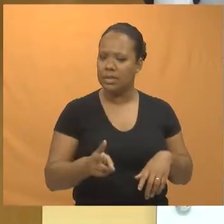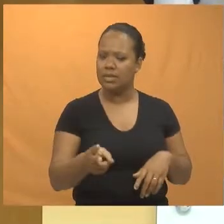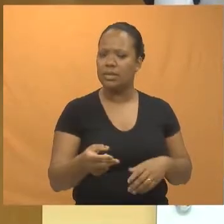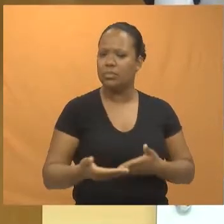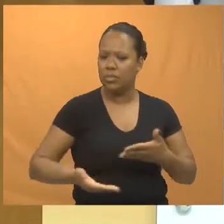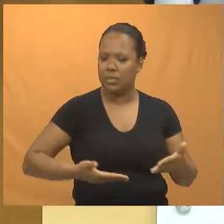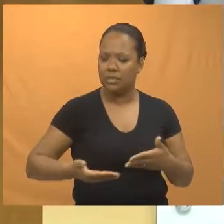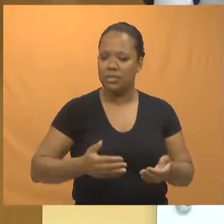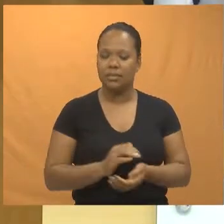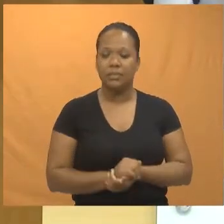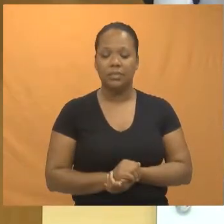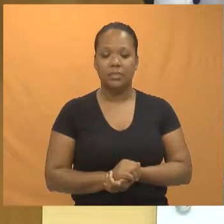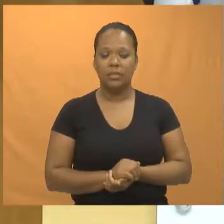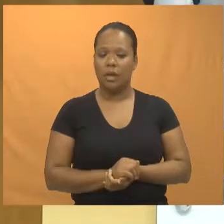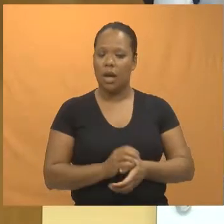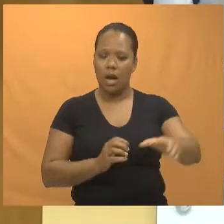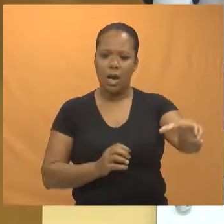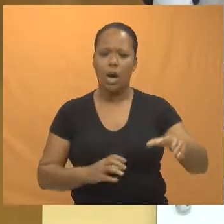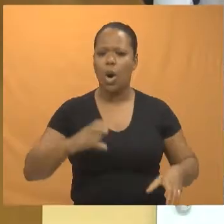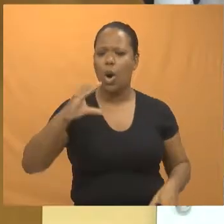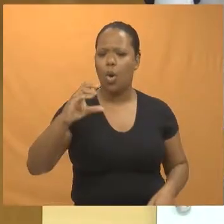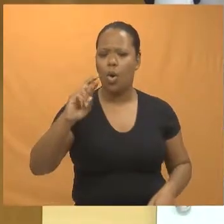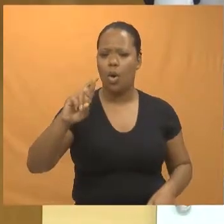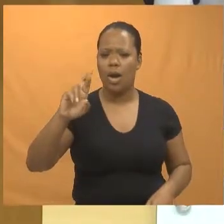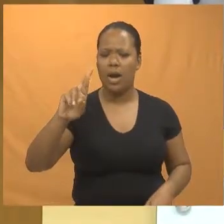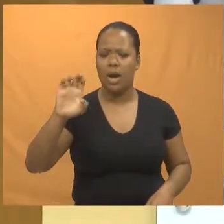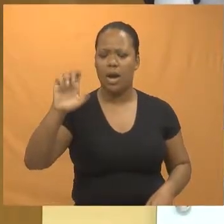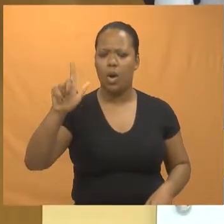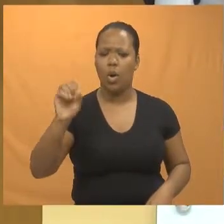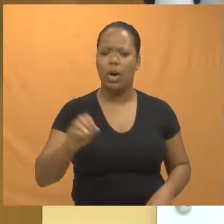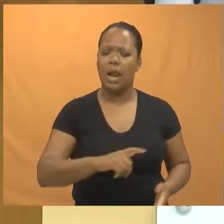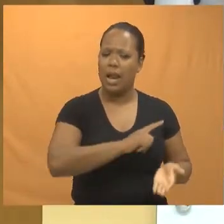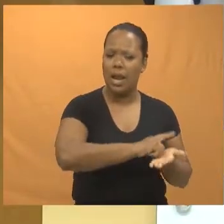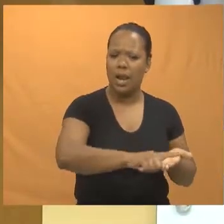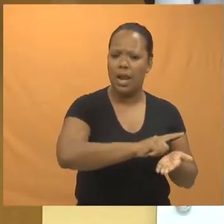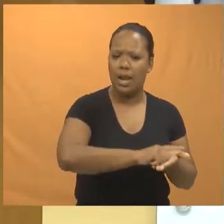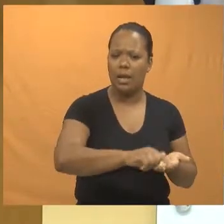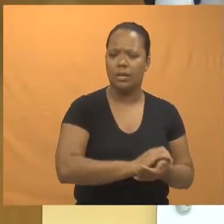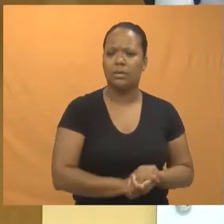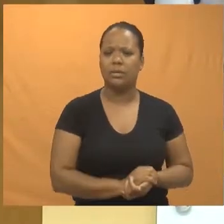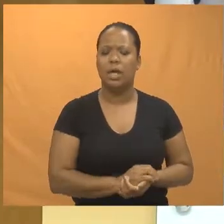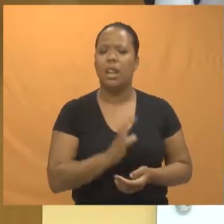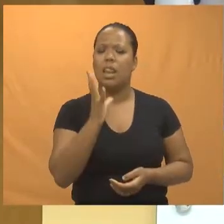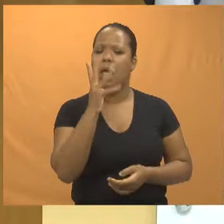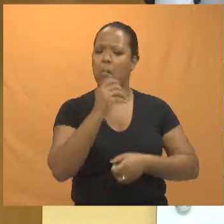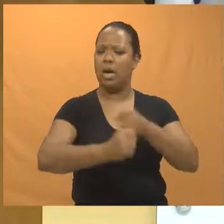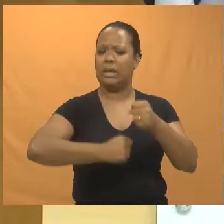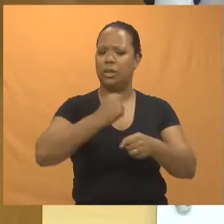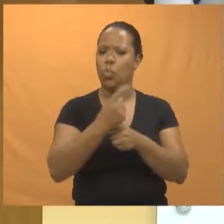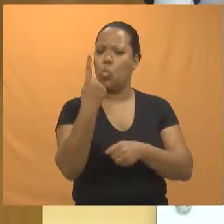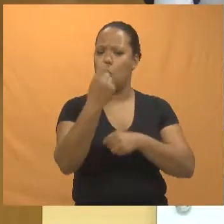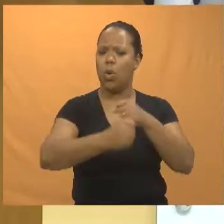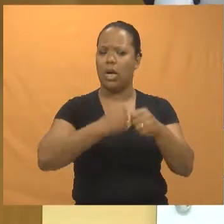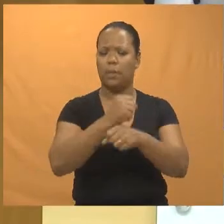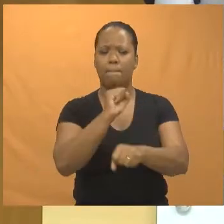essas demandas, inclusive de córrego. É um absurdo quantas limpezas de córregos aí que fica aí de ano, né? Um ano, por